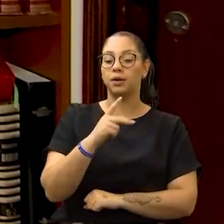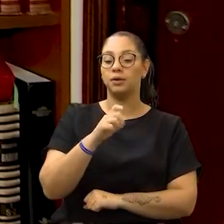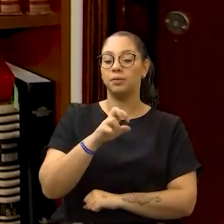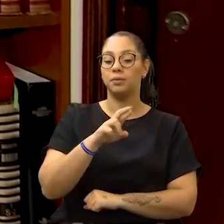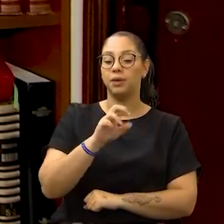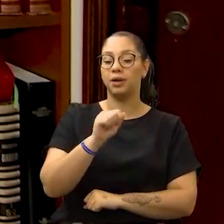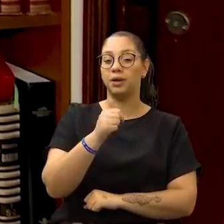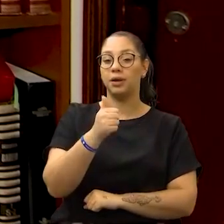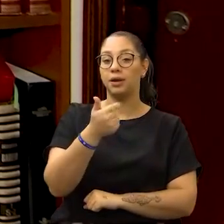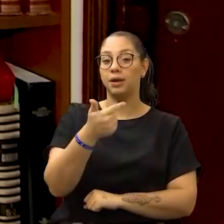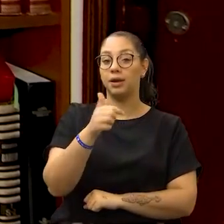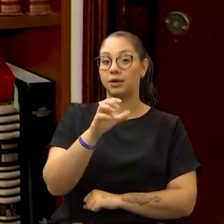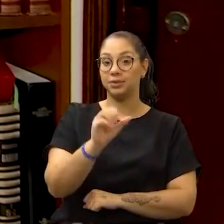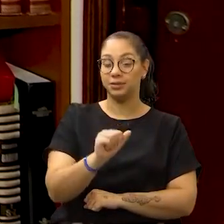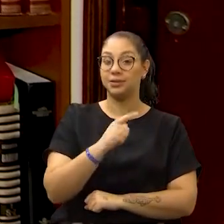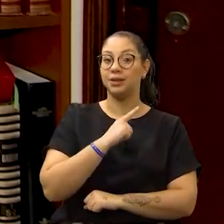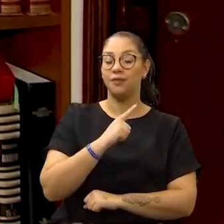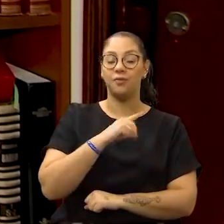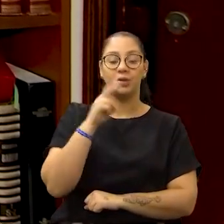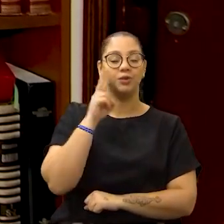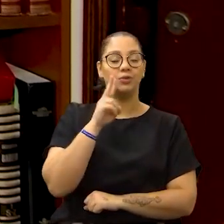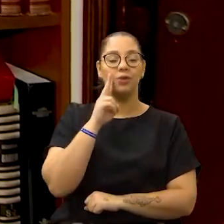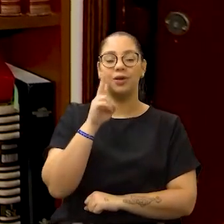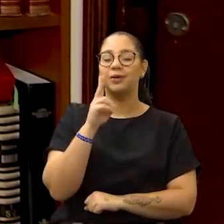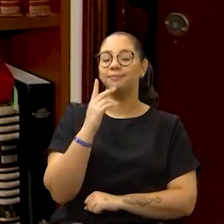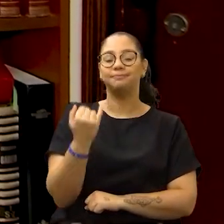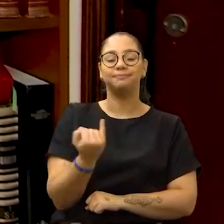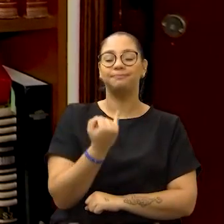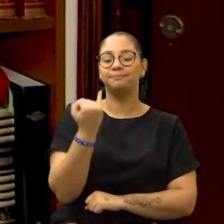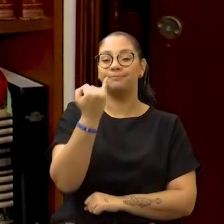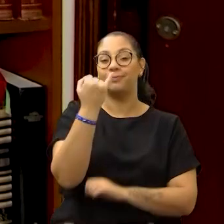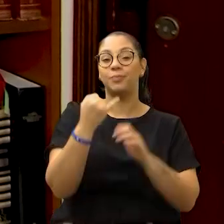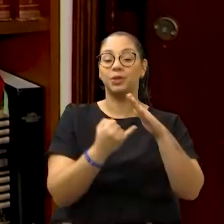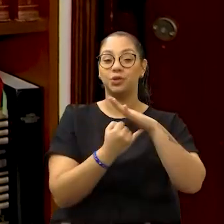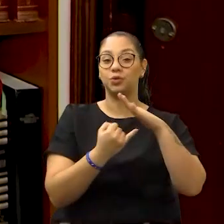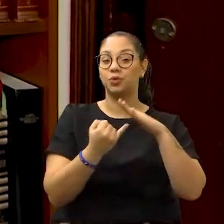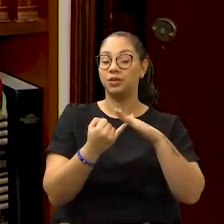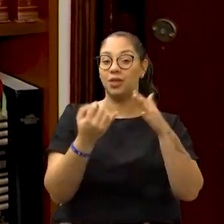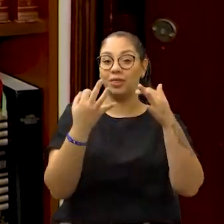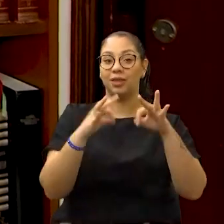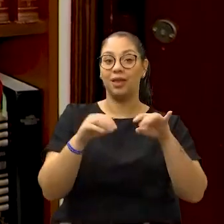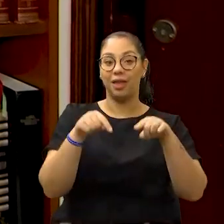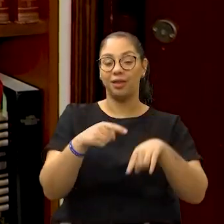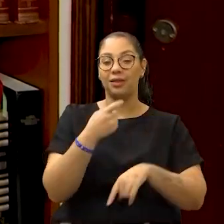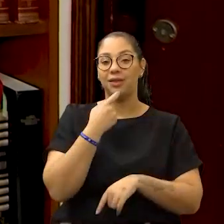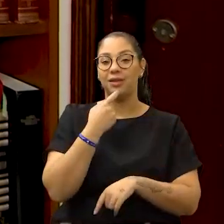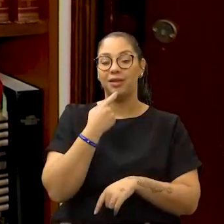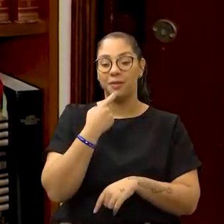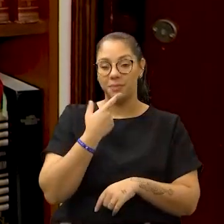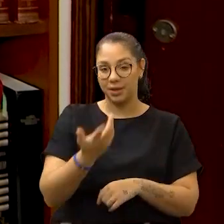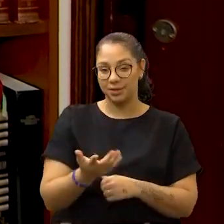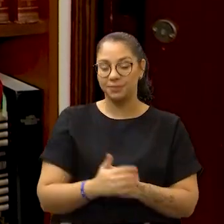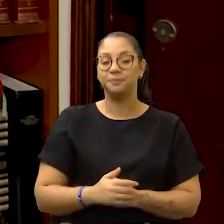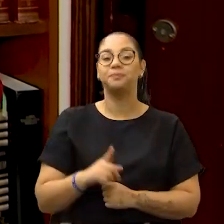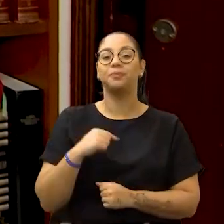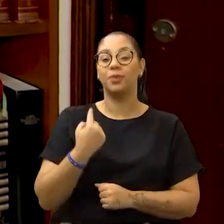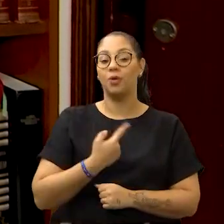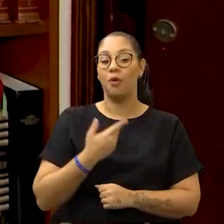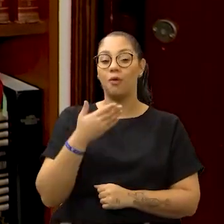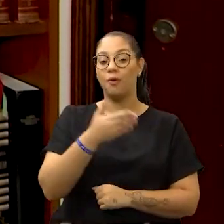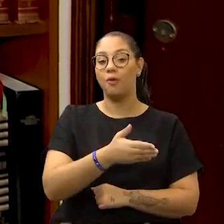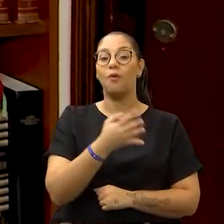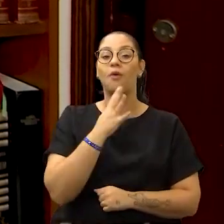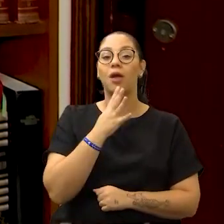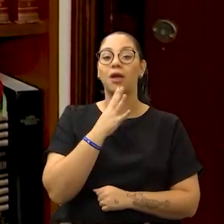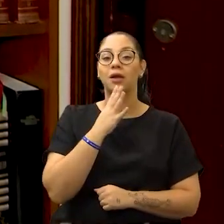uma história inspiradora, mais um projeto, uma instituição que deu certo aqui em Campinas. A gente veio conhecer